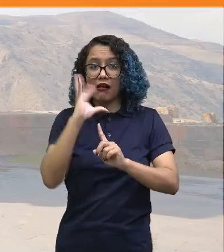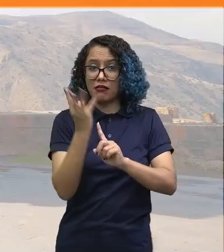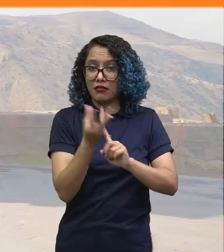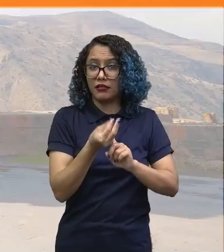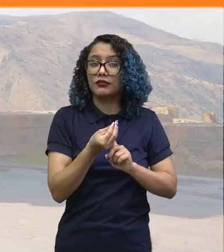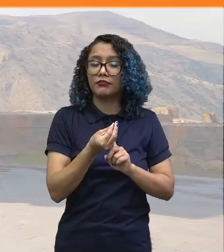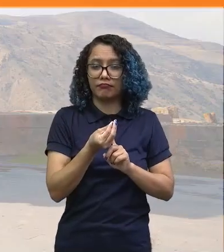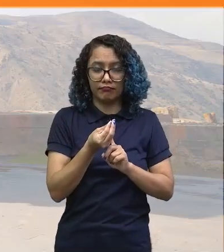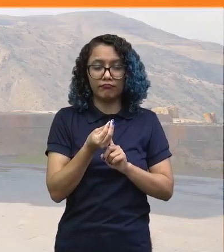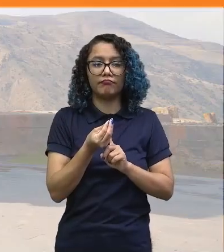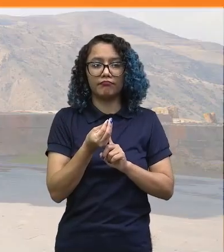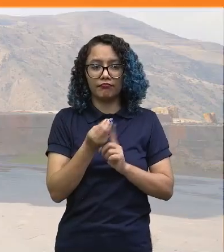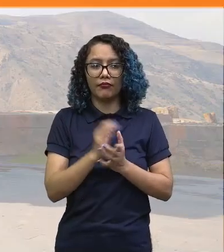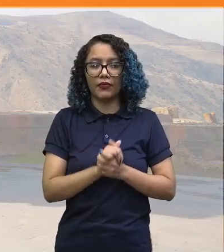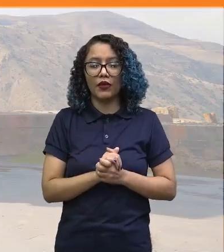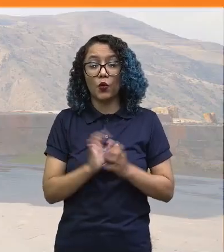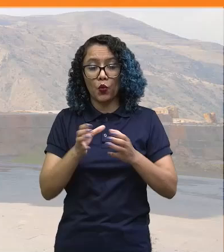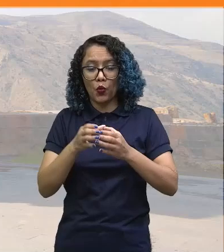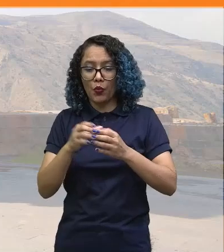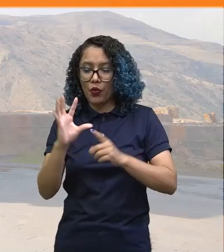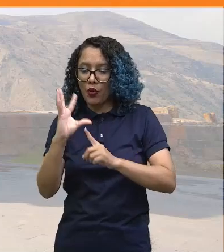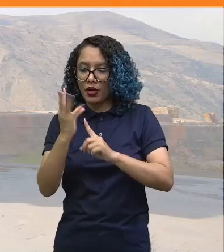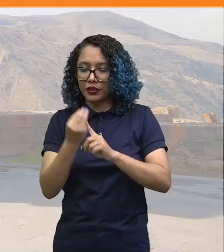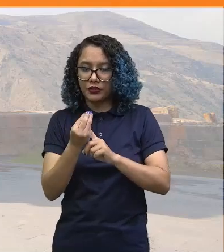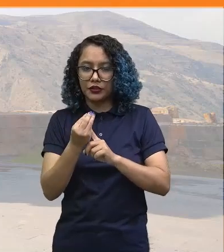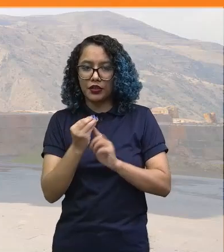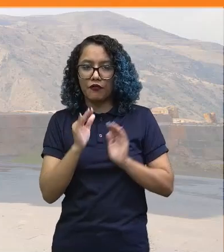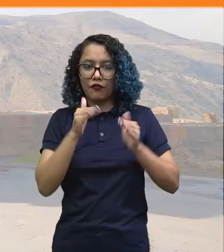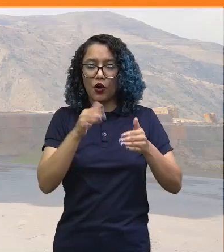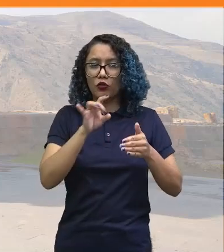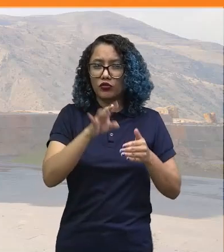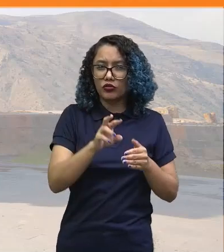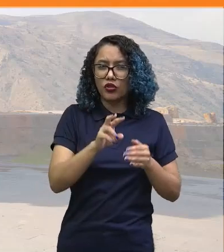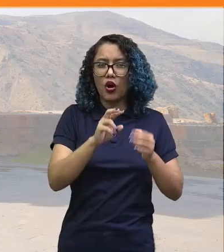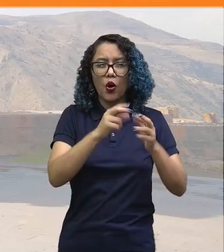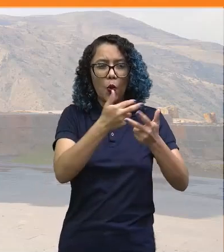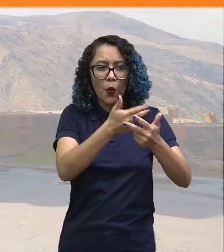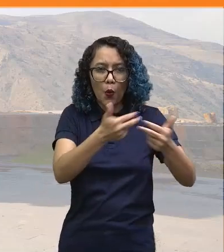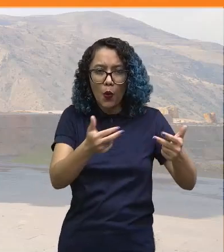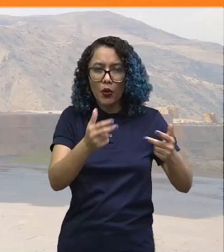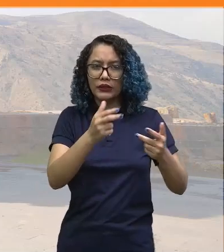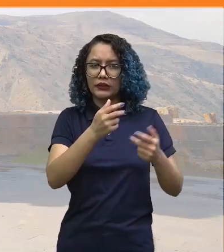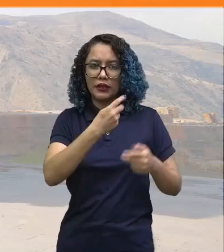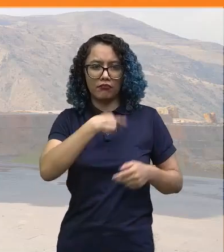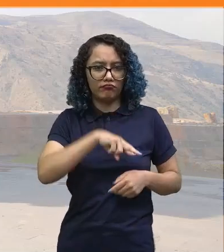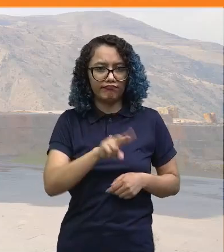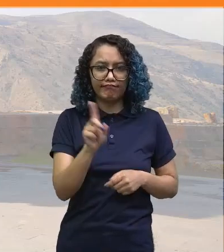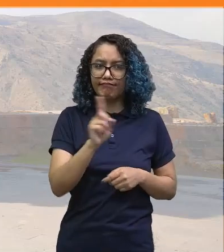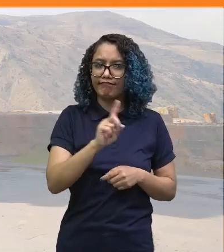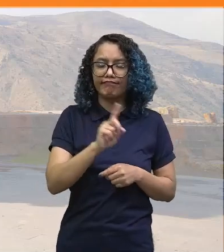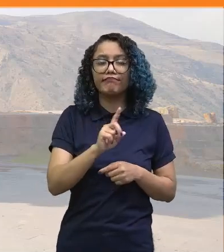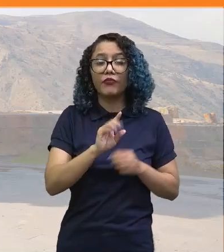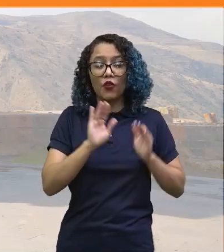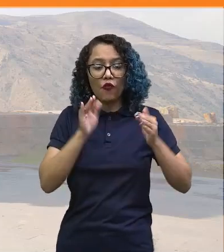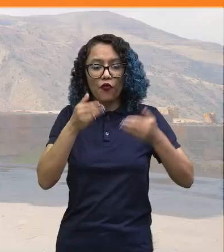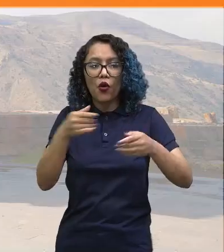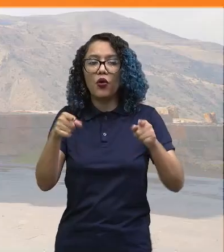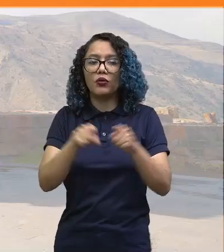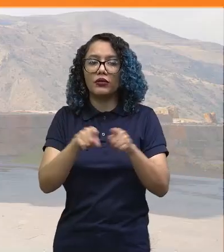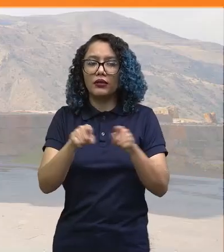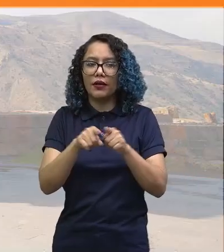artistas agora, eles não vão se voltar somente para temas religiosos, mas agora eles vão trabalhar a questão